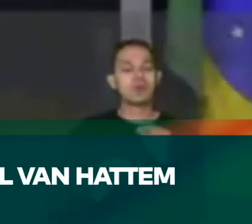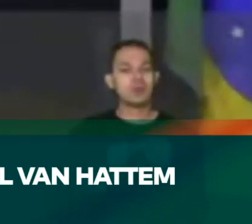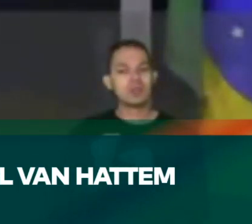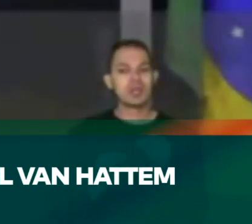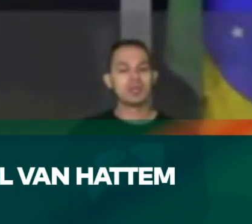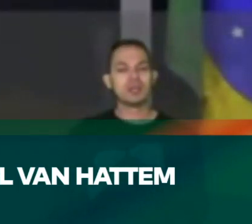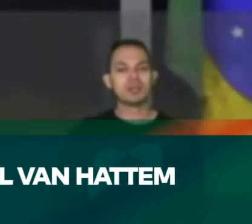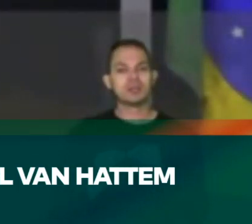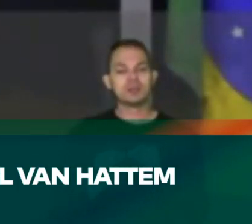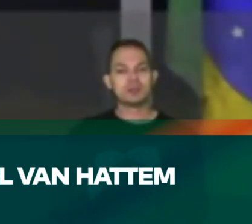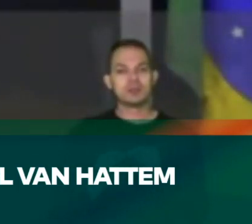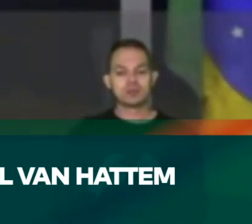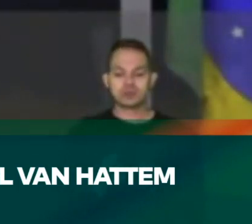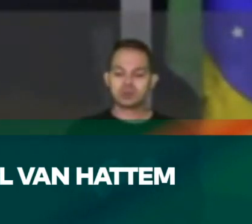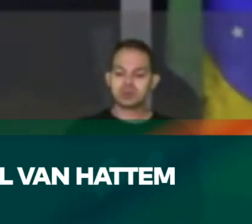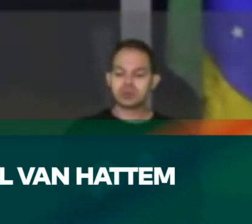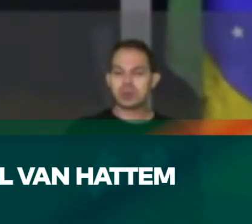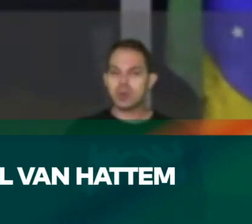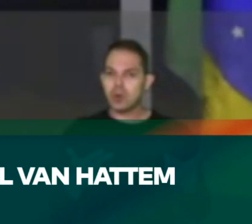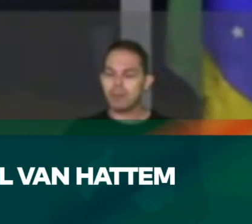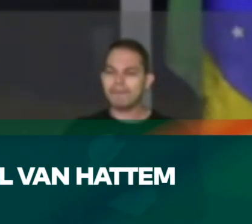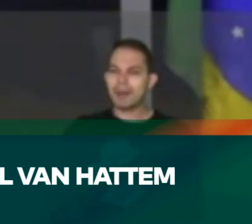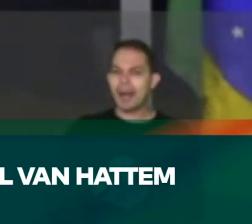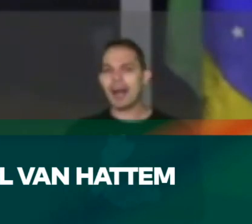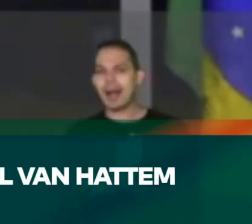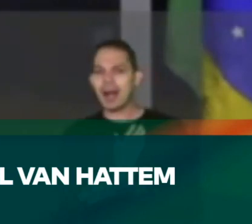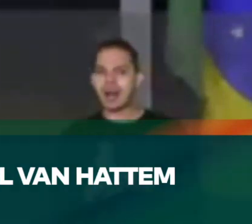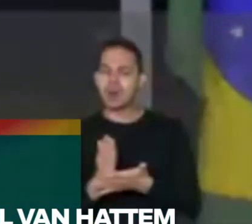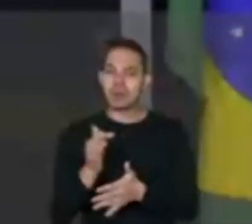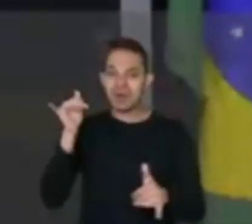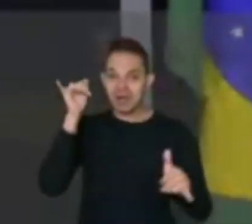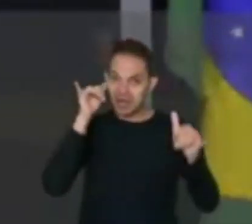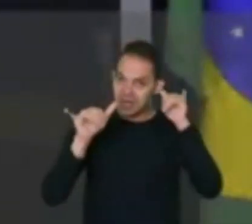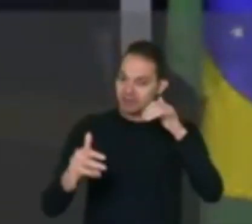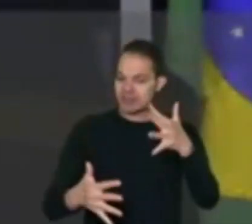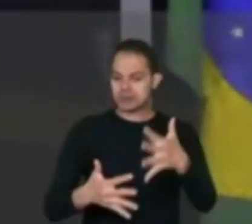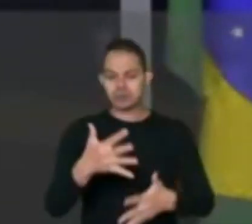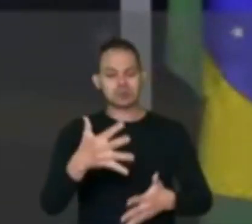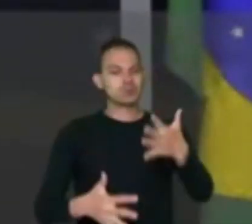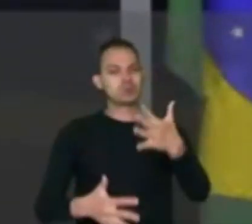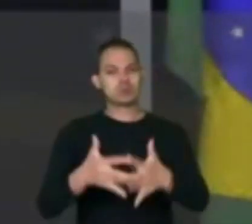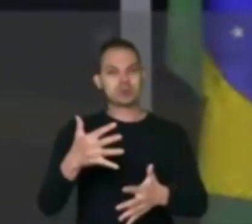freios onde precisam ser colocados para que não haja essa interferência